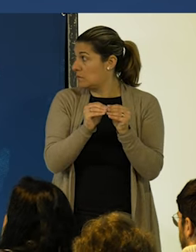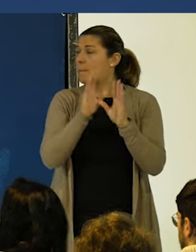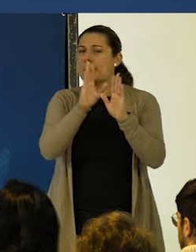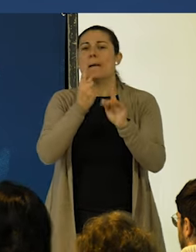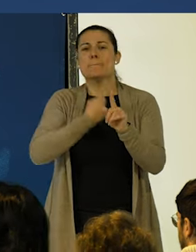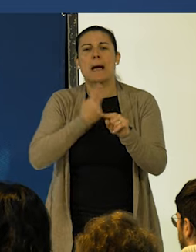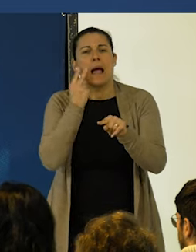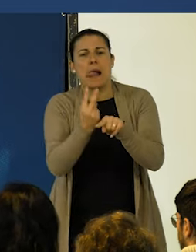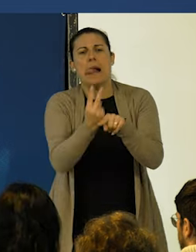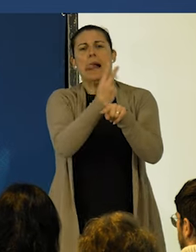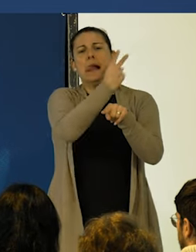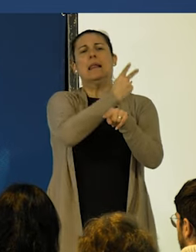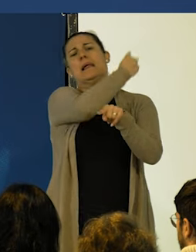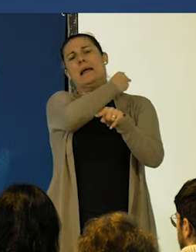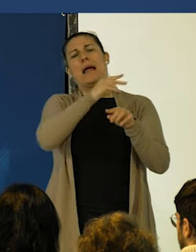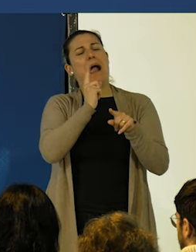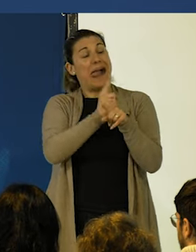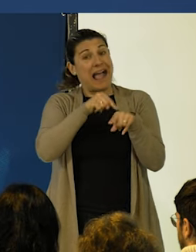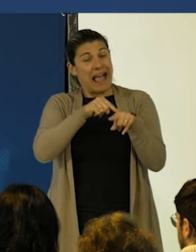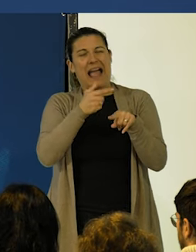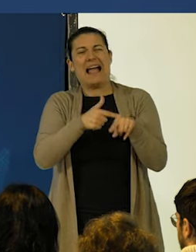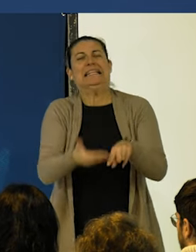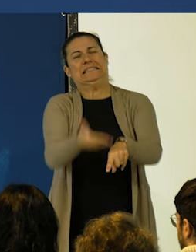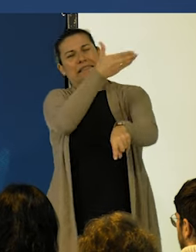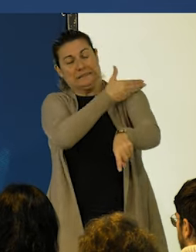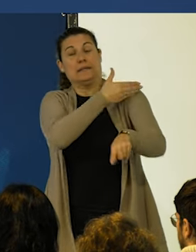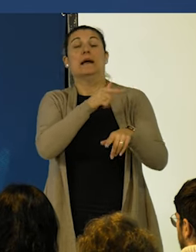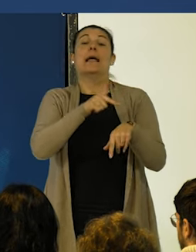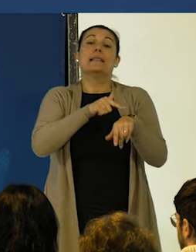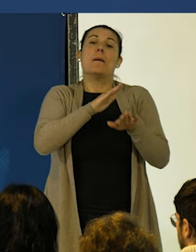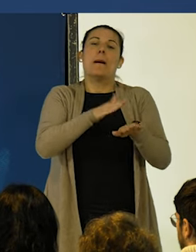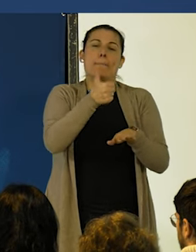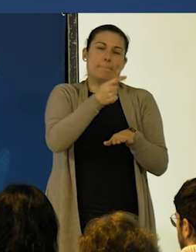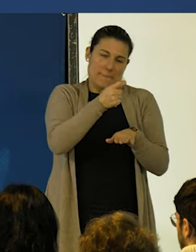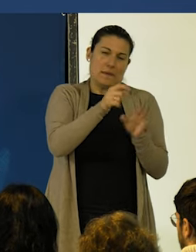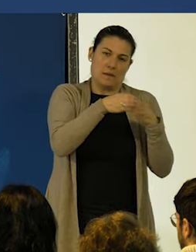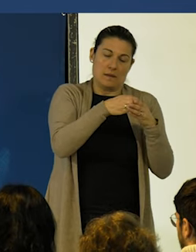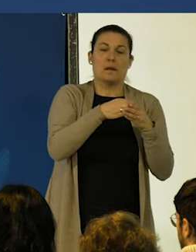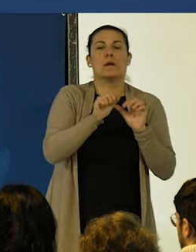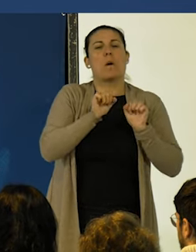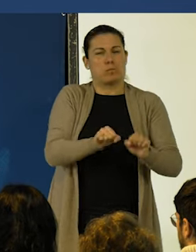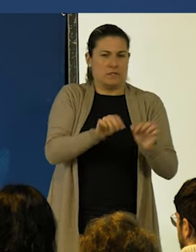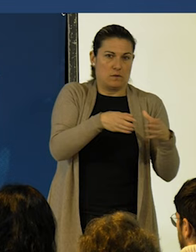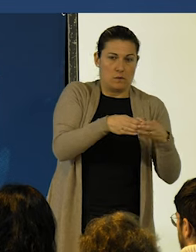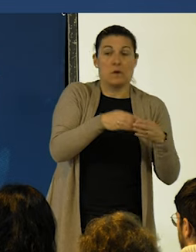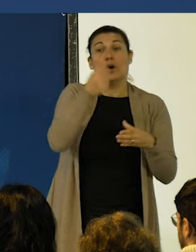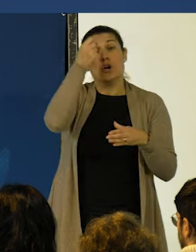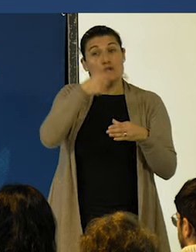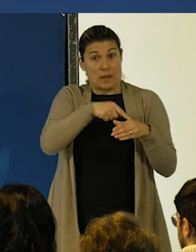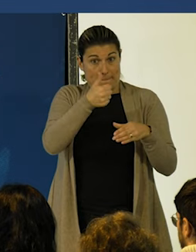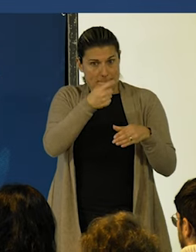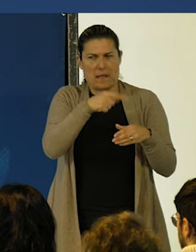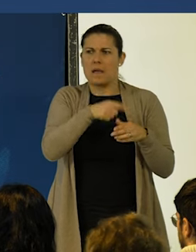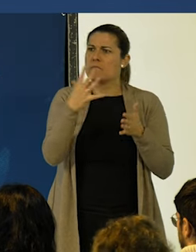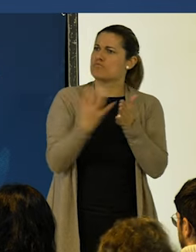vamos olhar para muito antes disso. Nos tempos em que o Bloco estava na oposição, a história do Bloco incluía algumas das mais